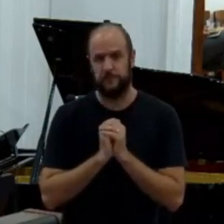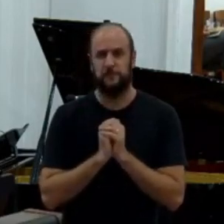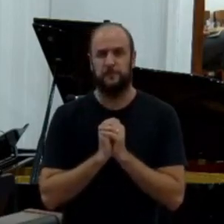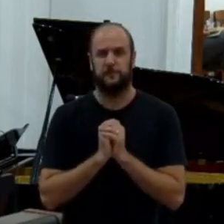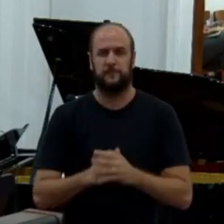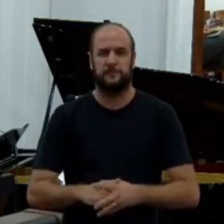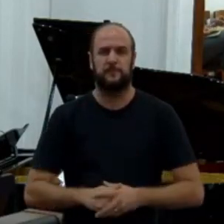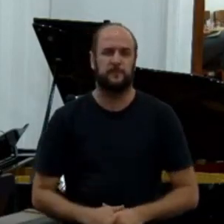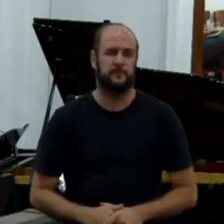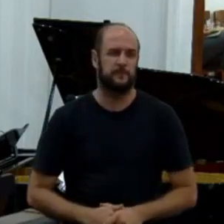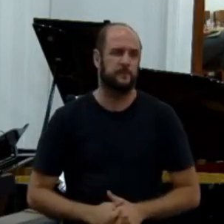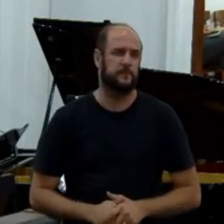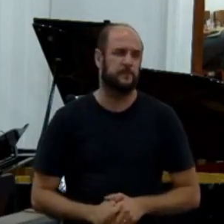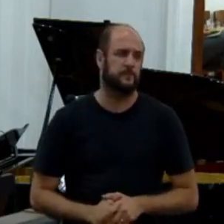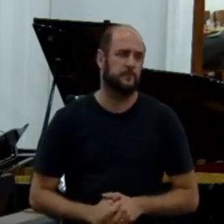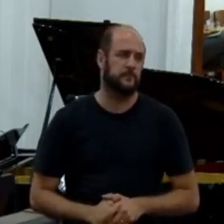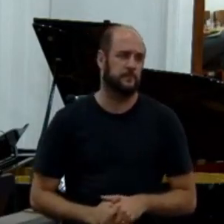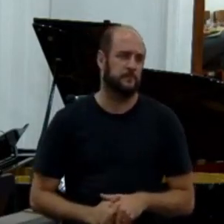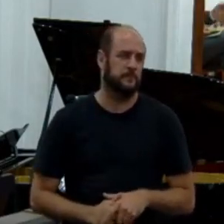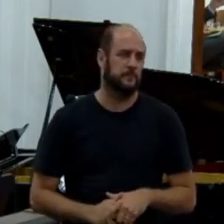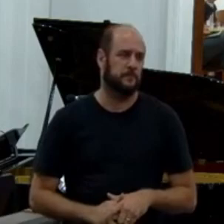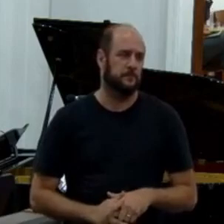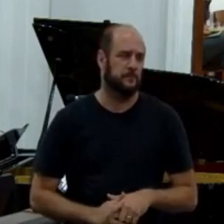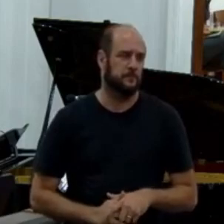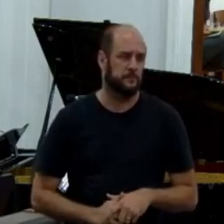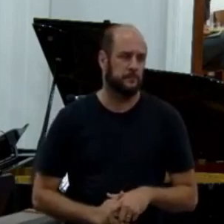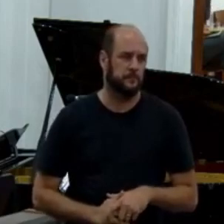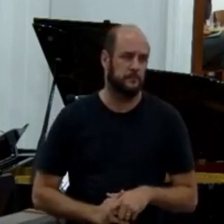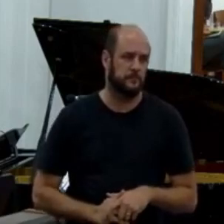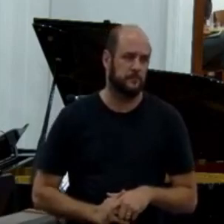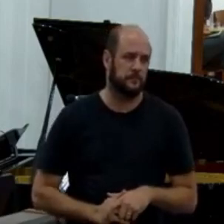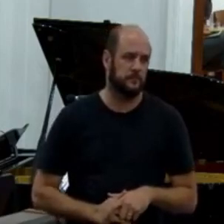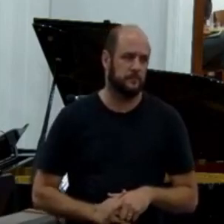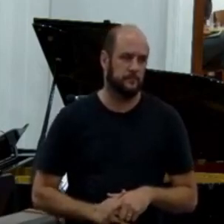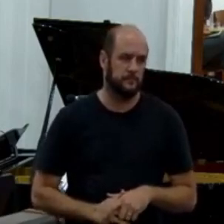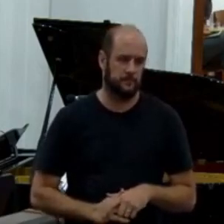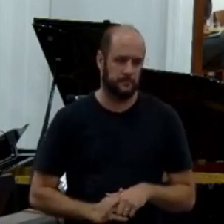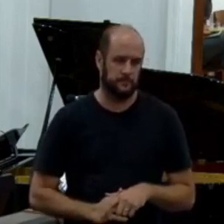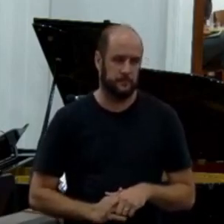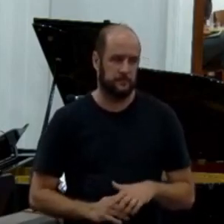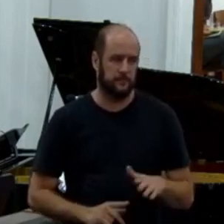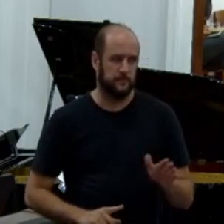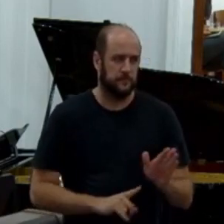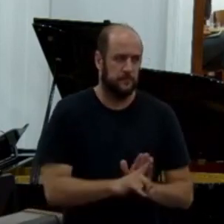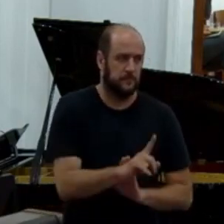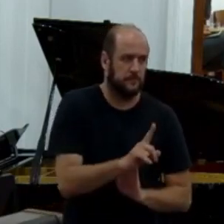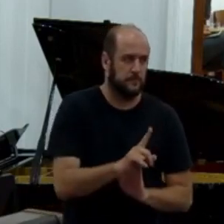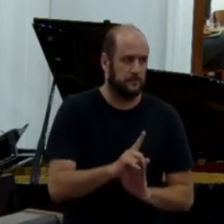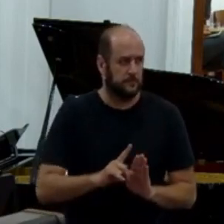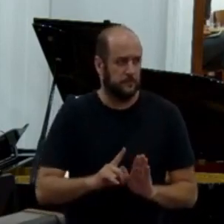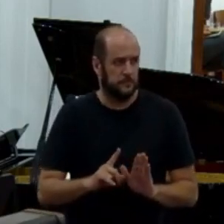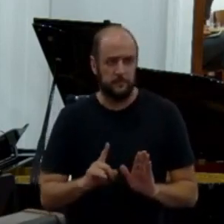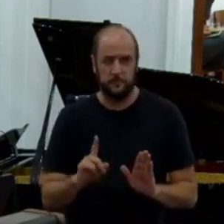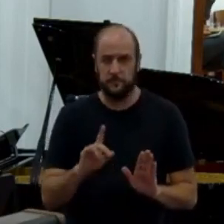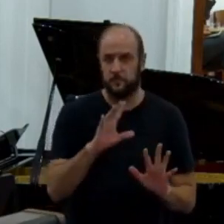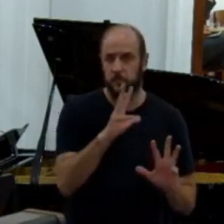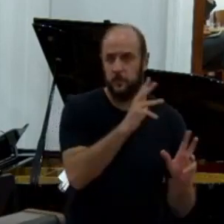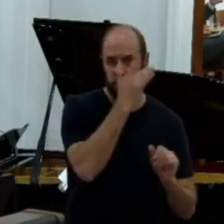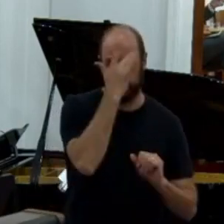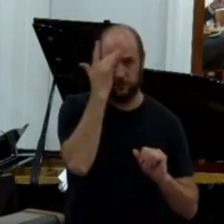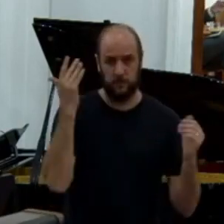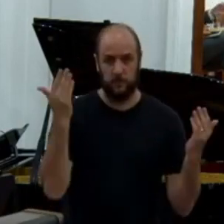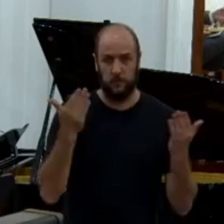Amém. Amém. Gostaria de fazer uma pergunta a todos aqueles irmãos que estão aqui nessa